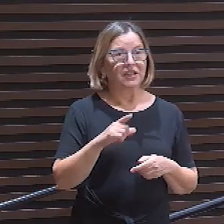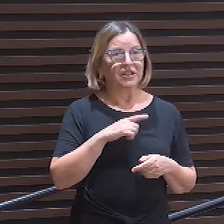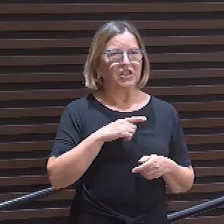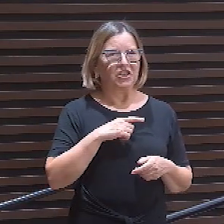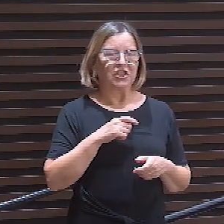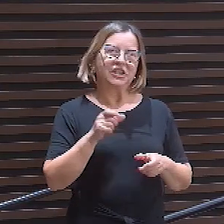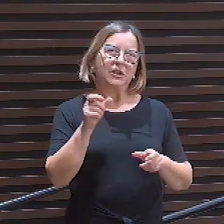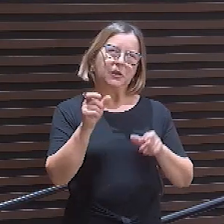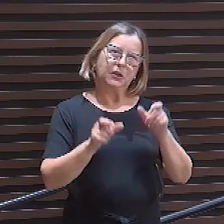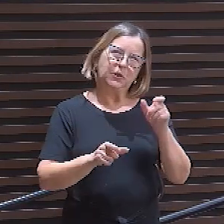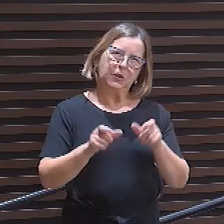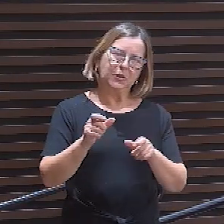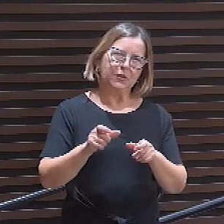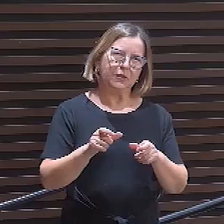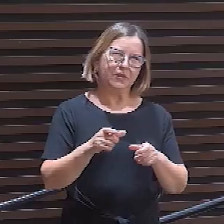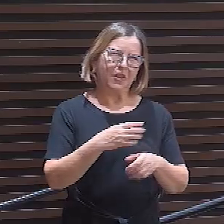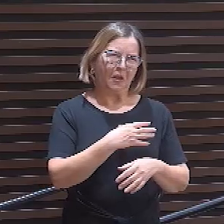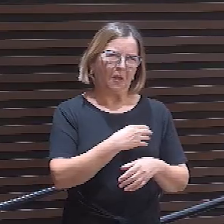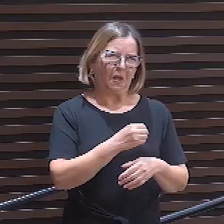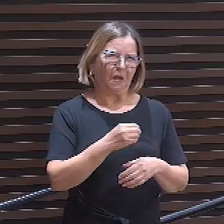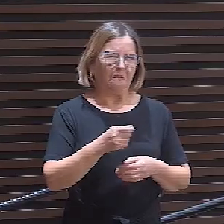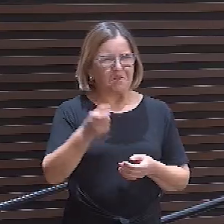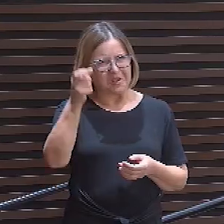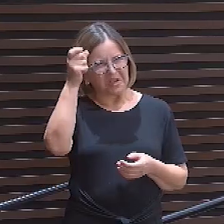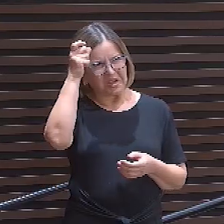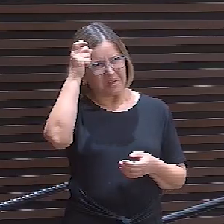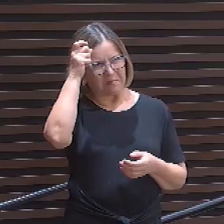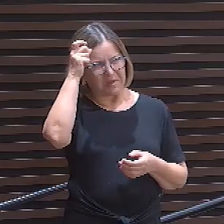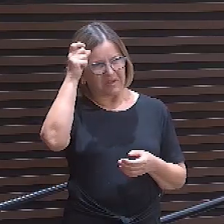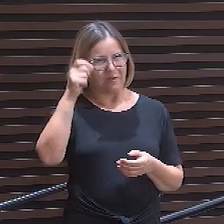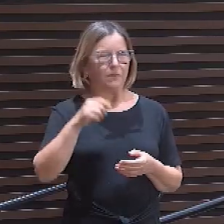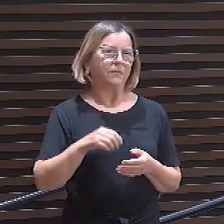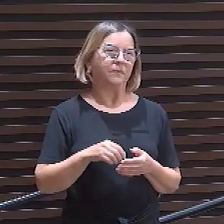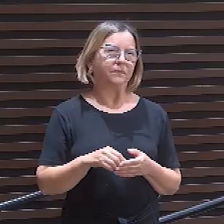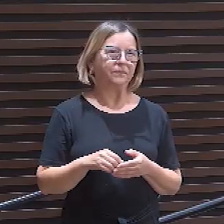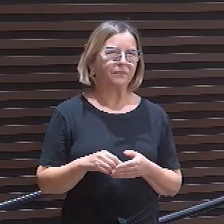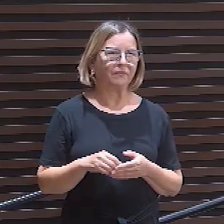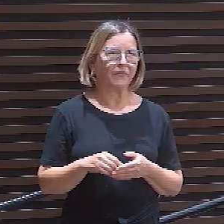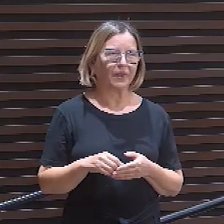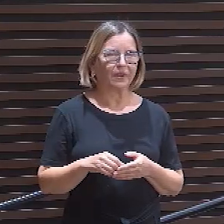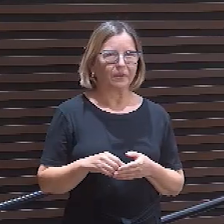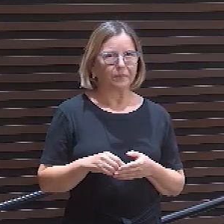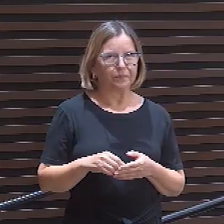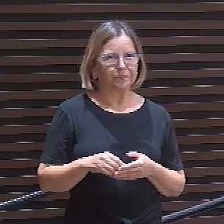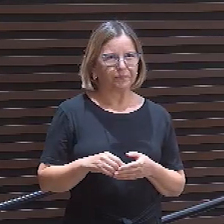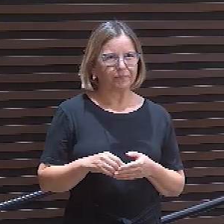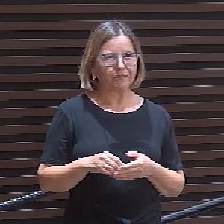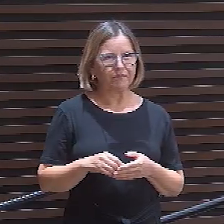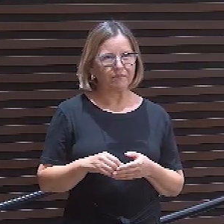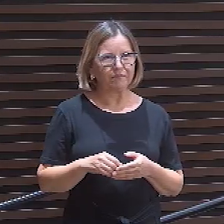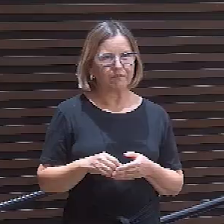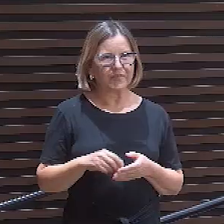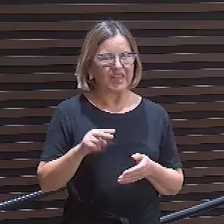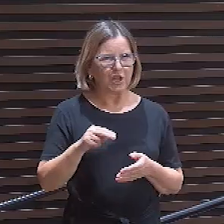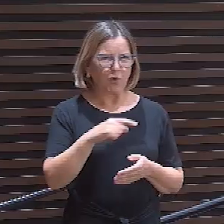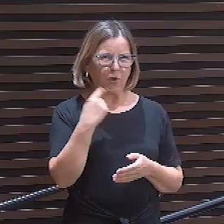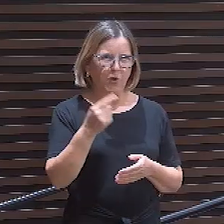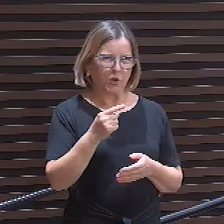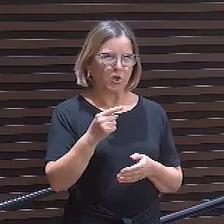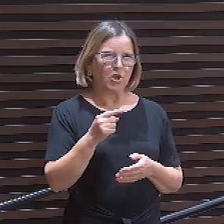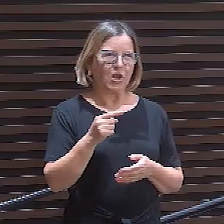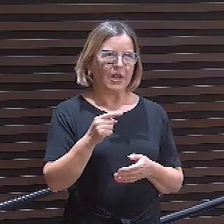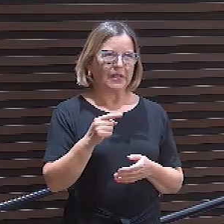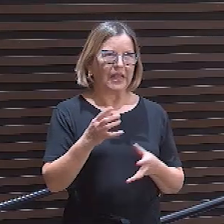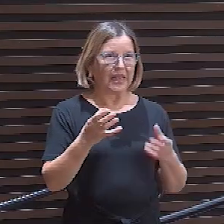palácio, que é quando a gente ouve o que a televisão muitas vezes está dizendo e não ouve a palavra de Deus. E